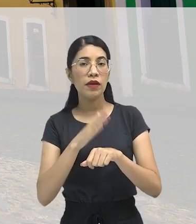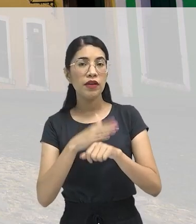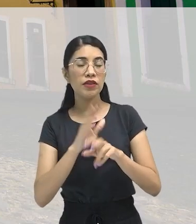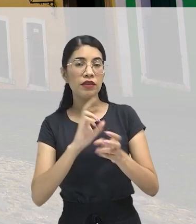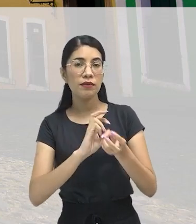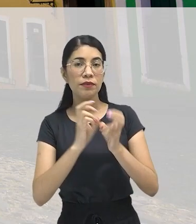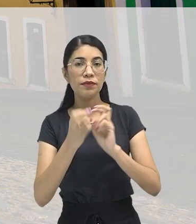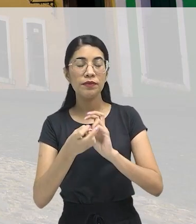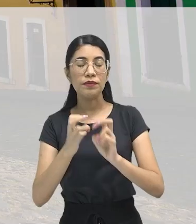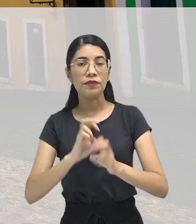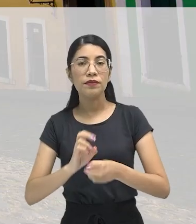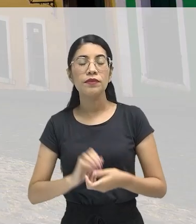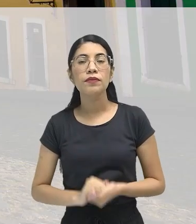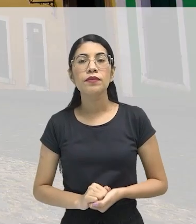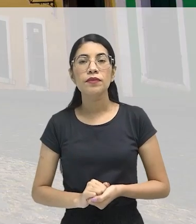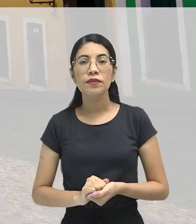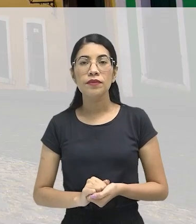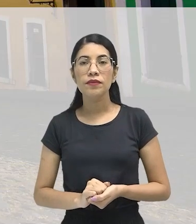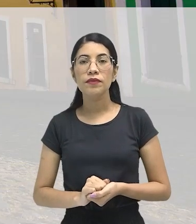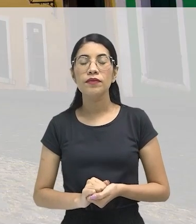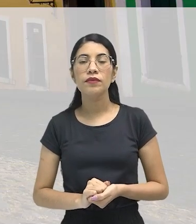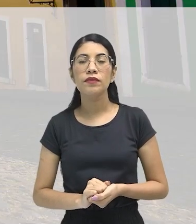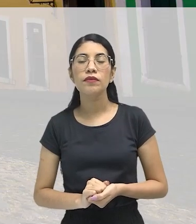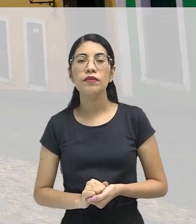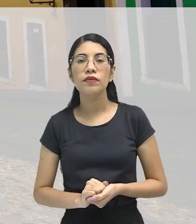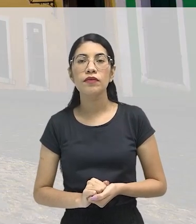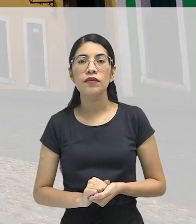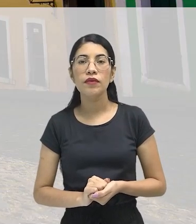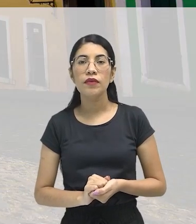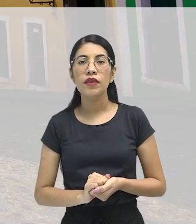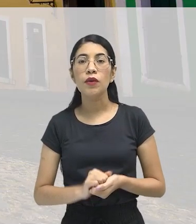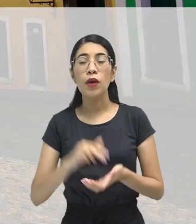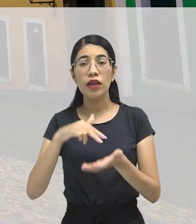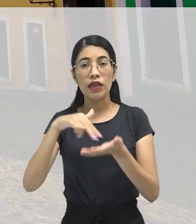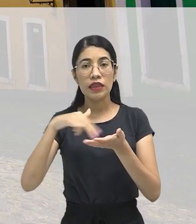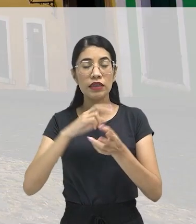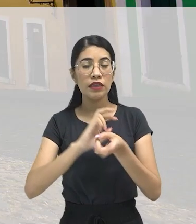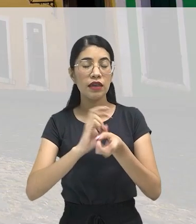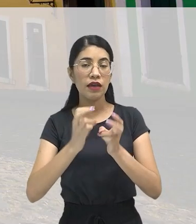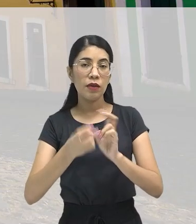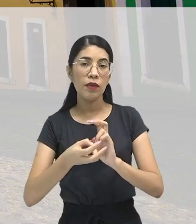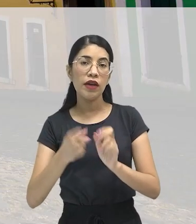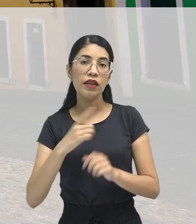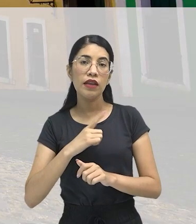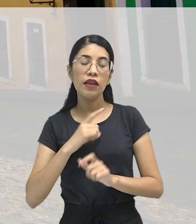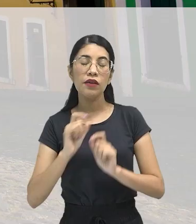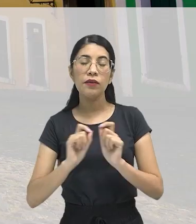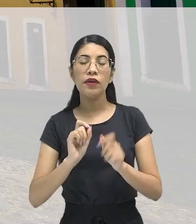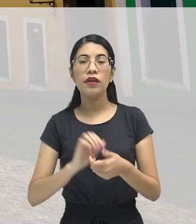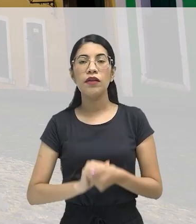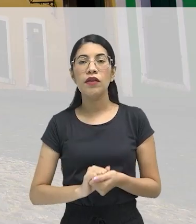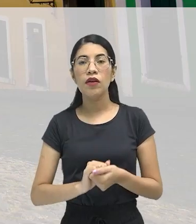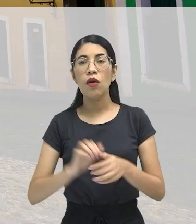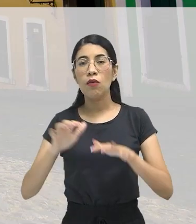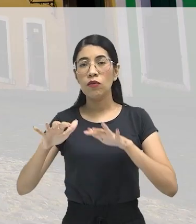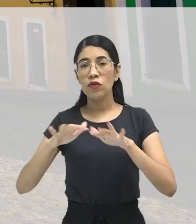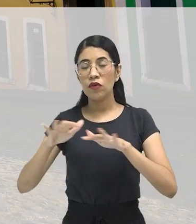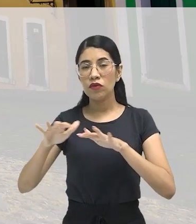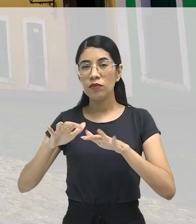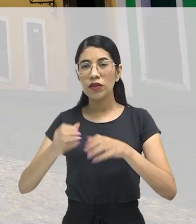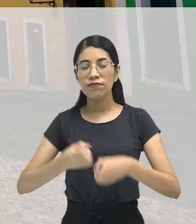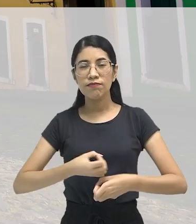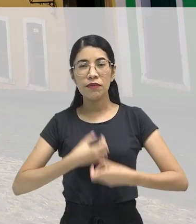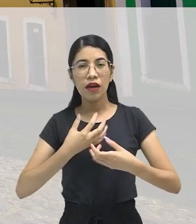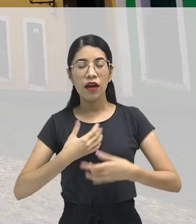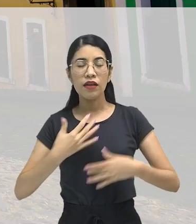tá? Então, olha só, na capoeira enquanto dança, a gente tem aí a realização de movimentos